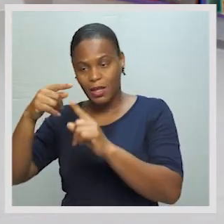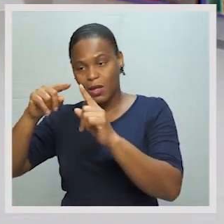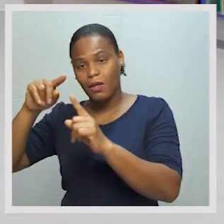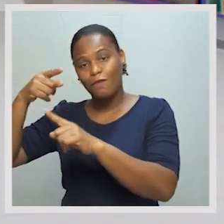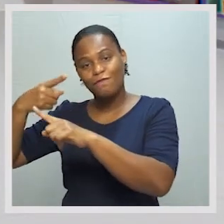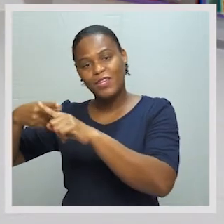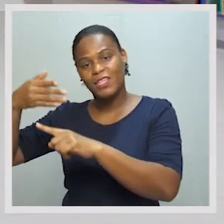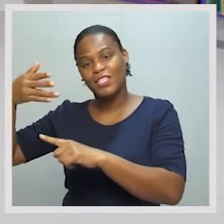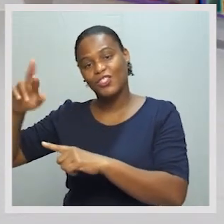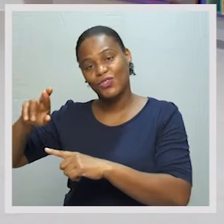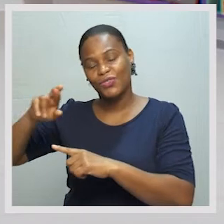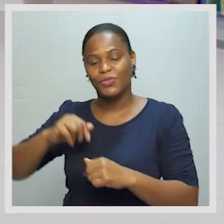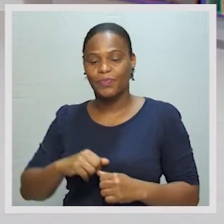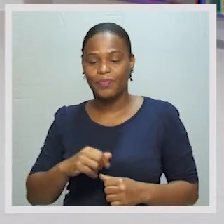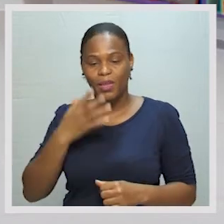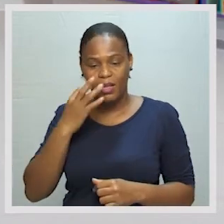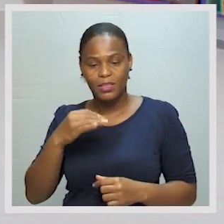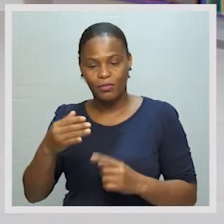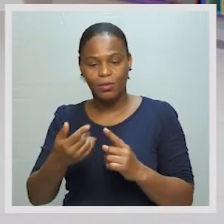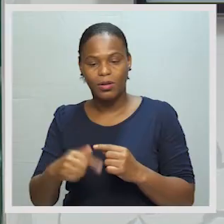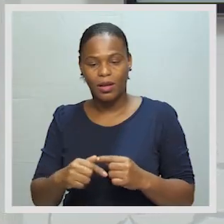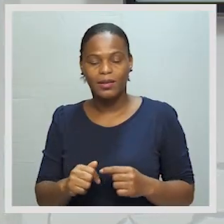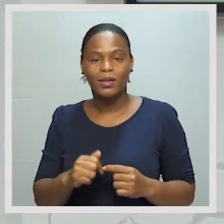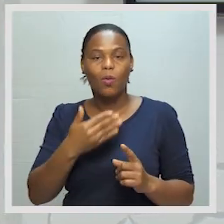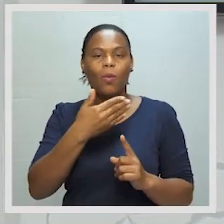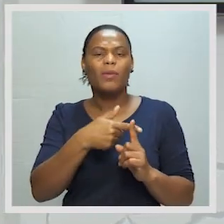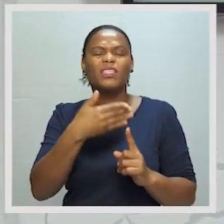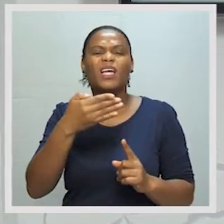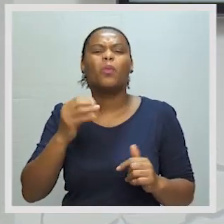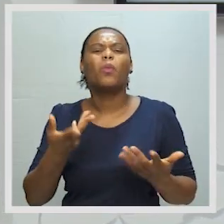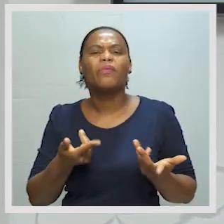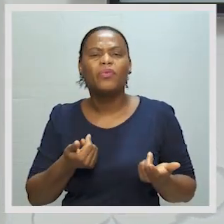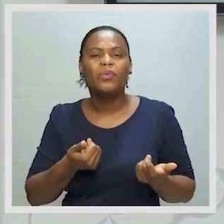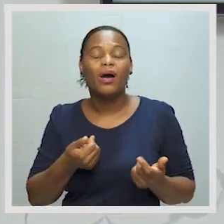e assim nós vamos obter 1 mais 7 é